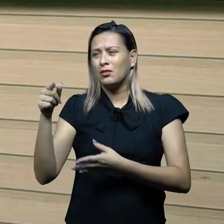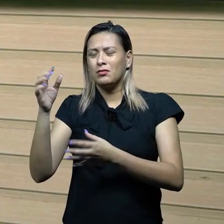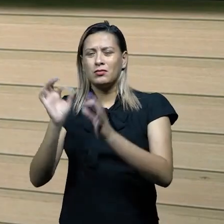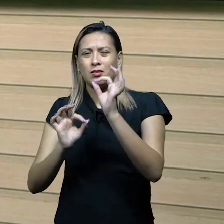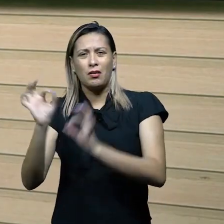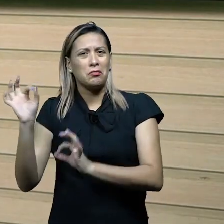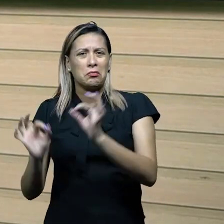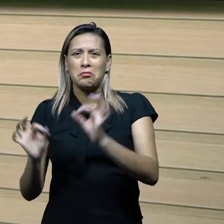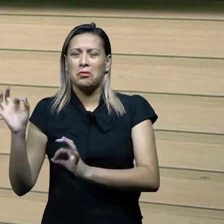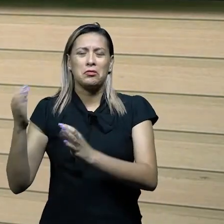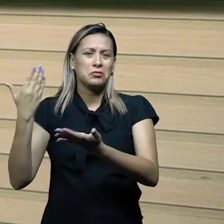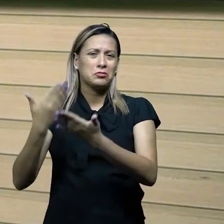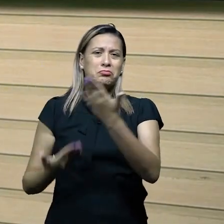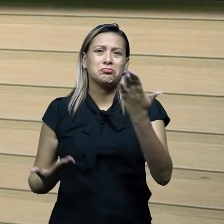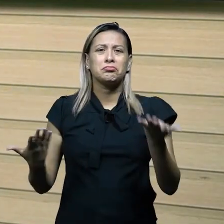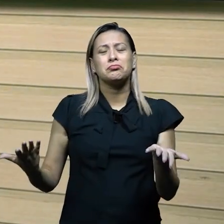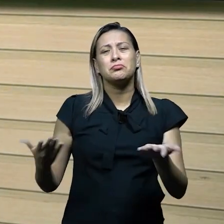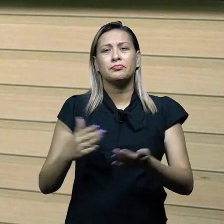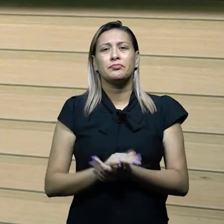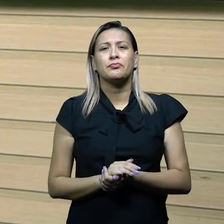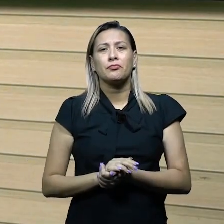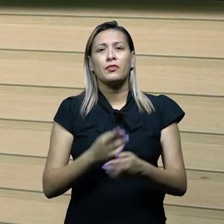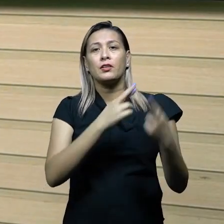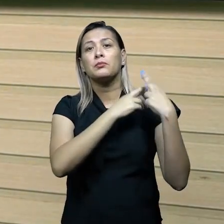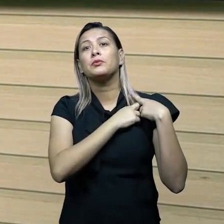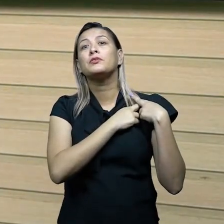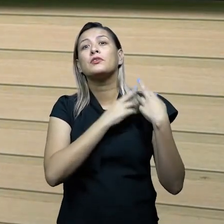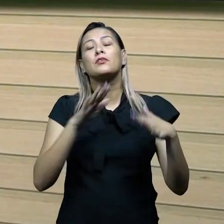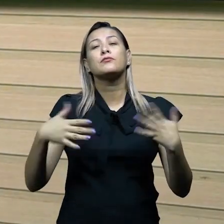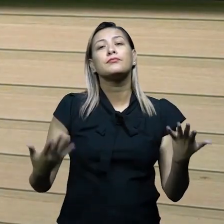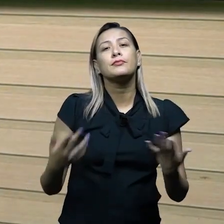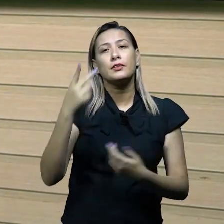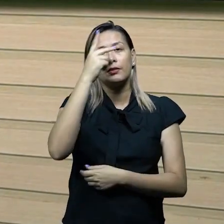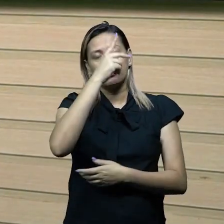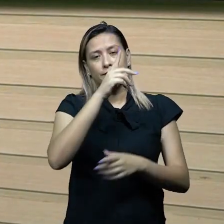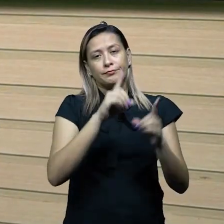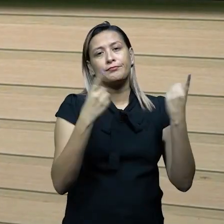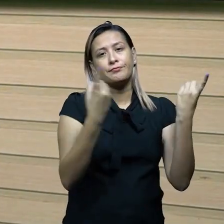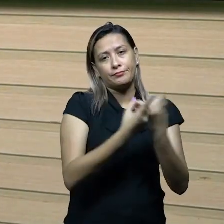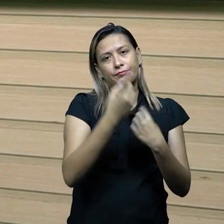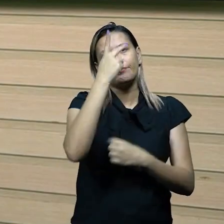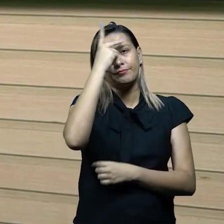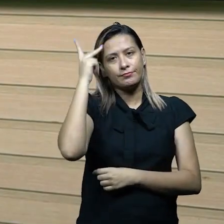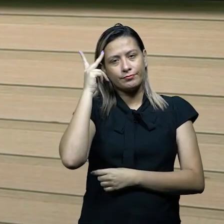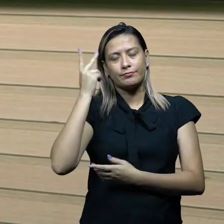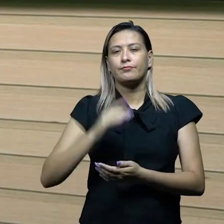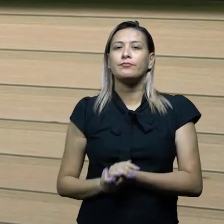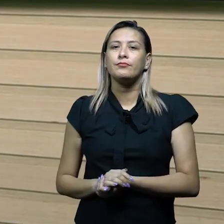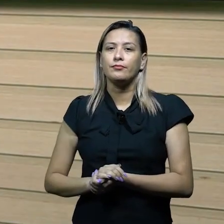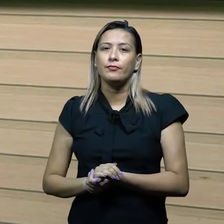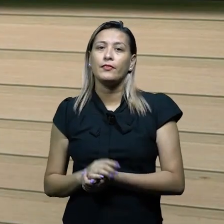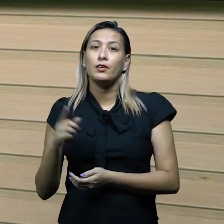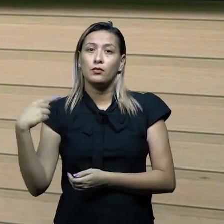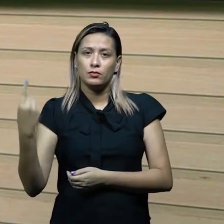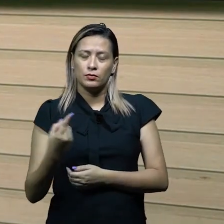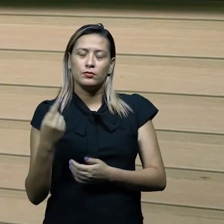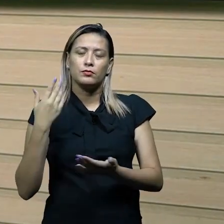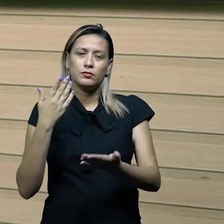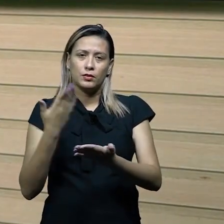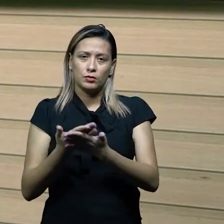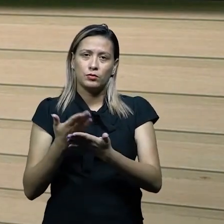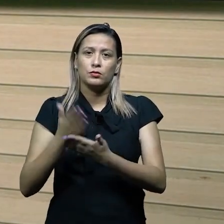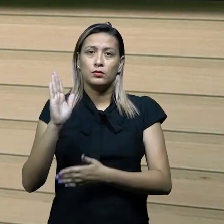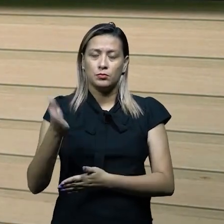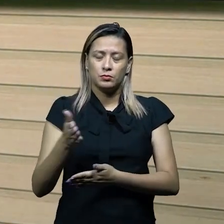que resolve isso? Departamento pessoal. E aí eu vou puxar algo que nós já tivemos de reforma trabalhista, que a gente falou sobre